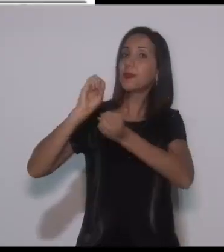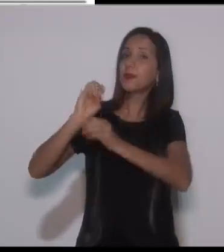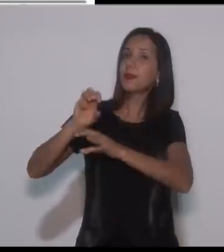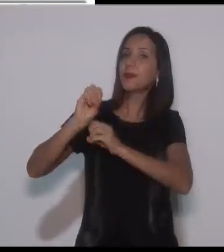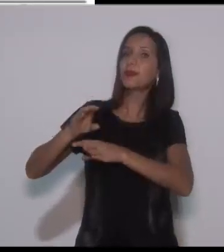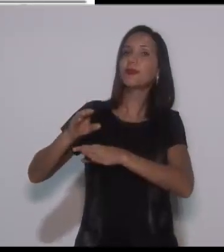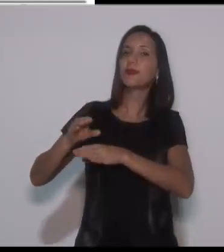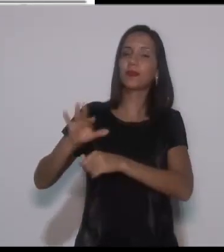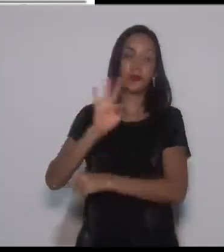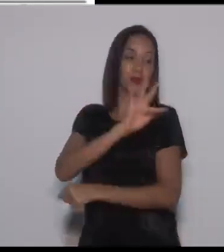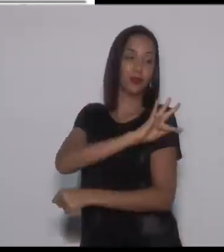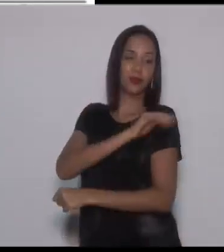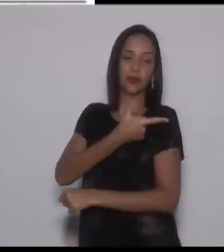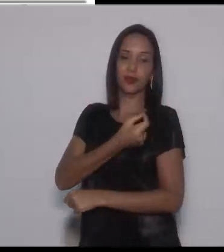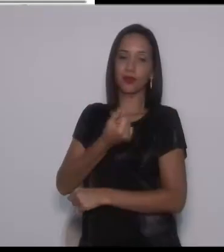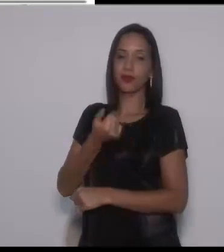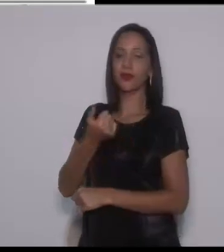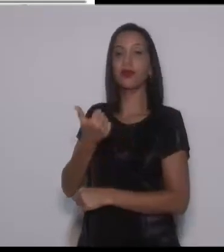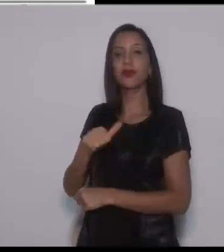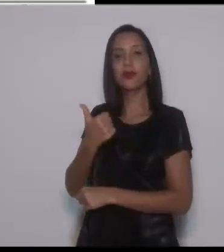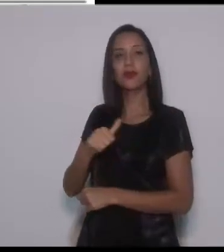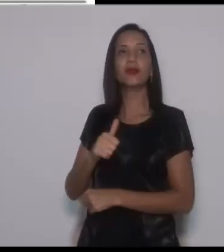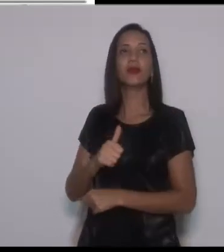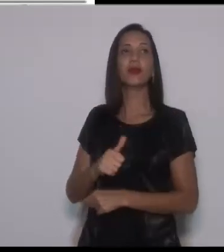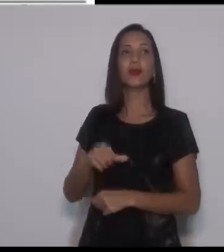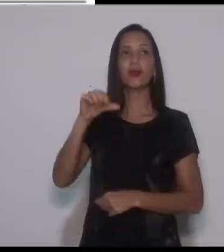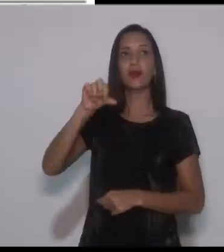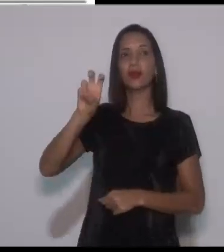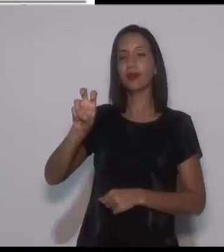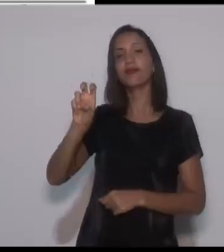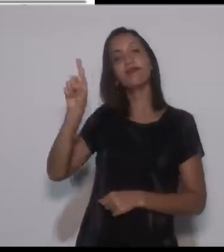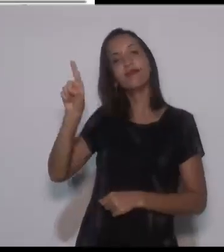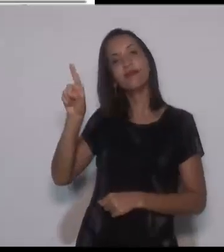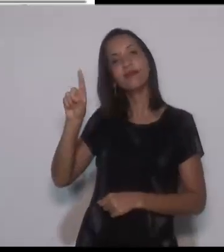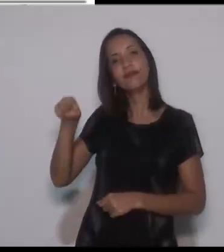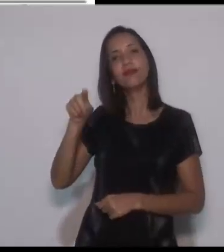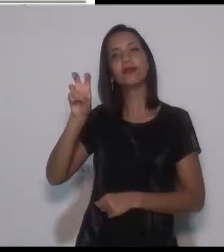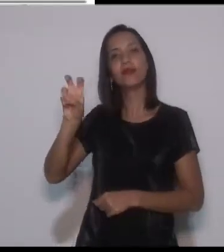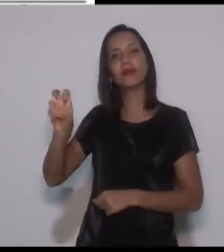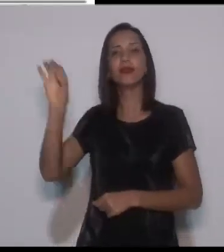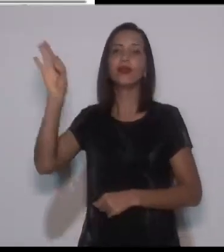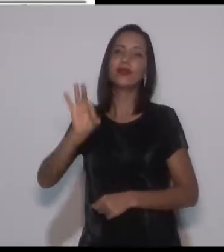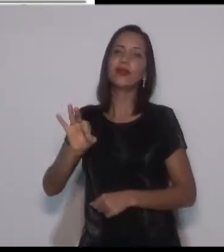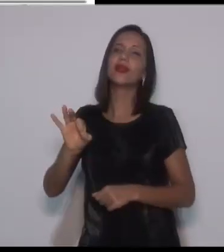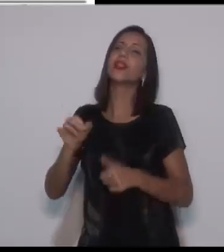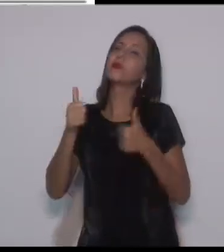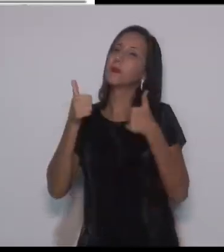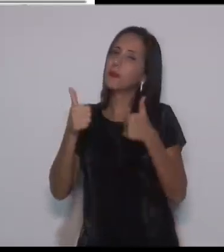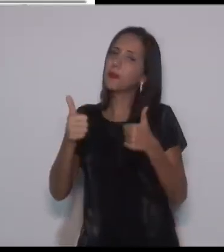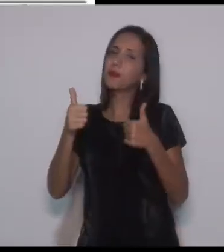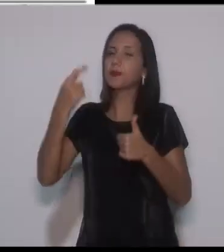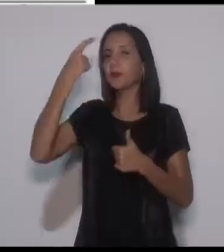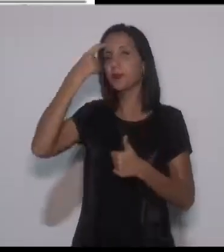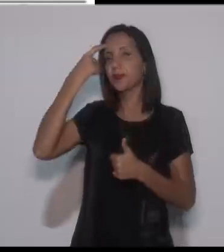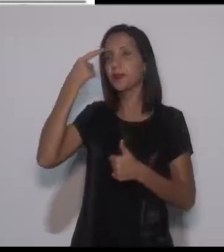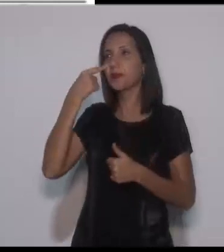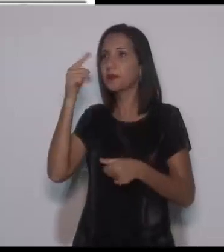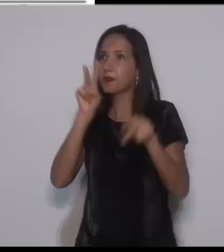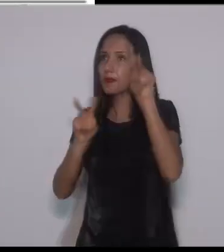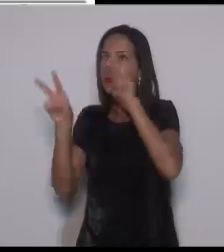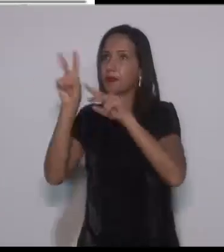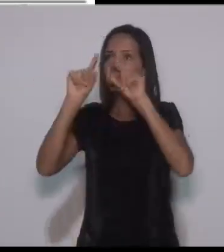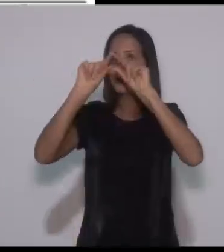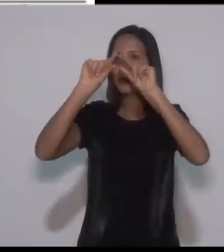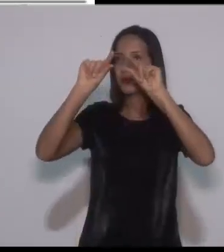2011, 95,5% de crianças nas escolas. é um ponto muito positivo quando a gente enxerga